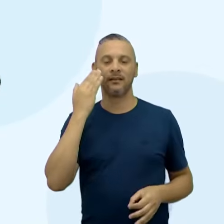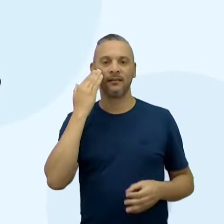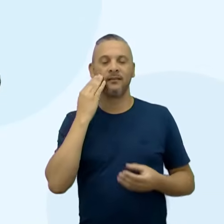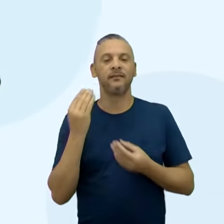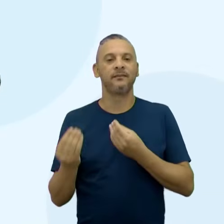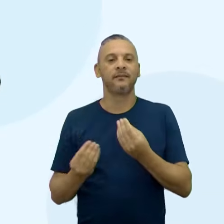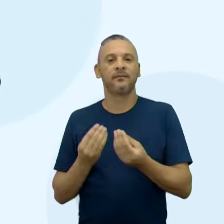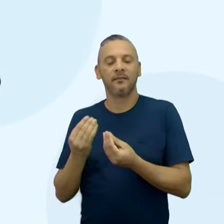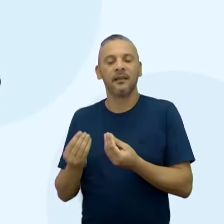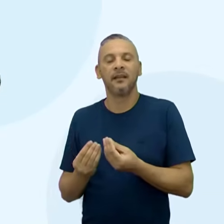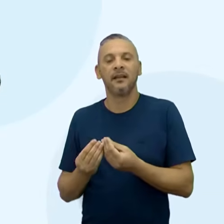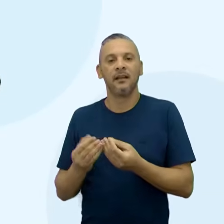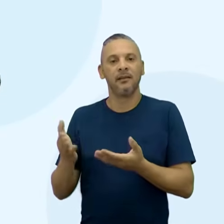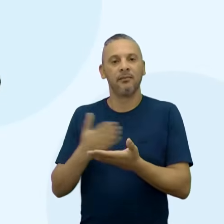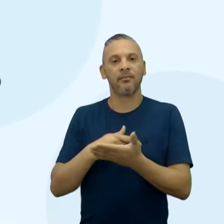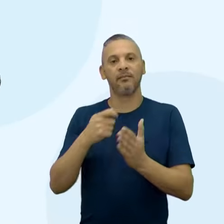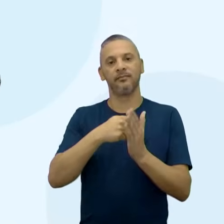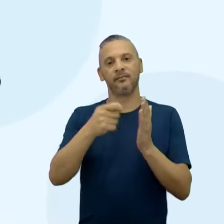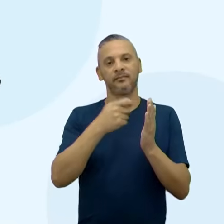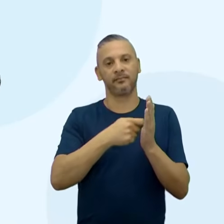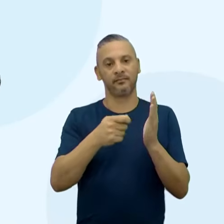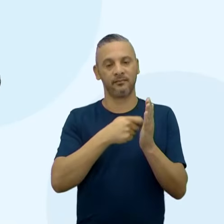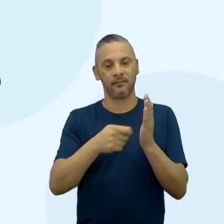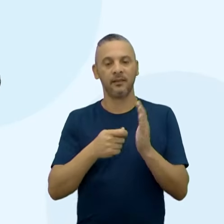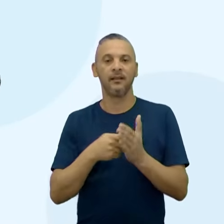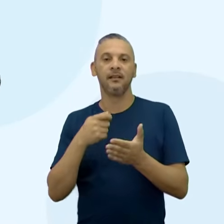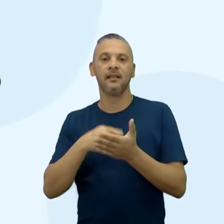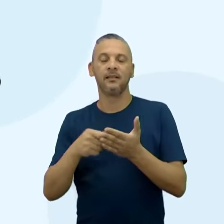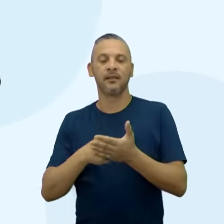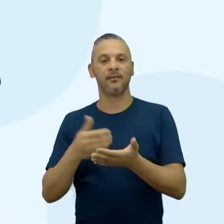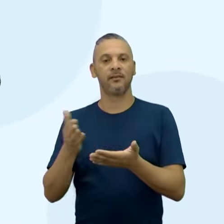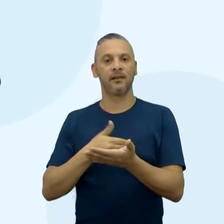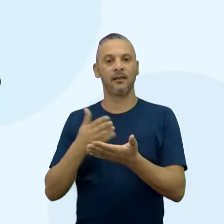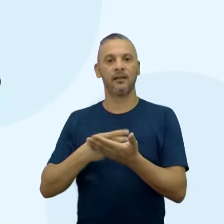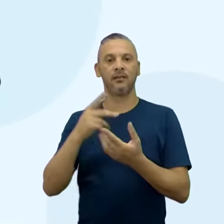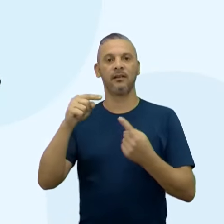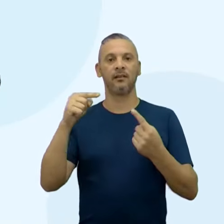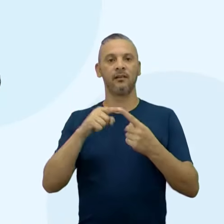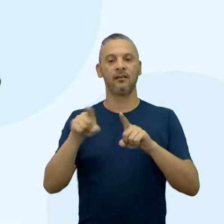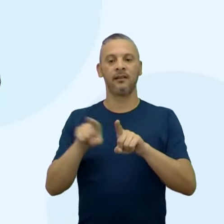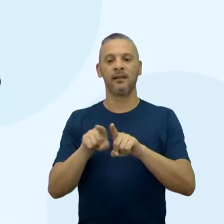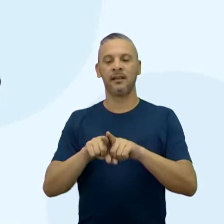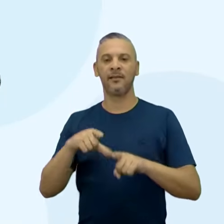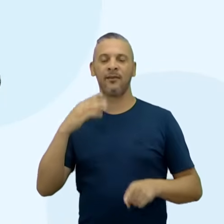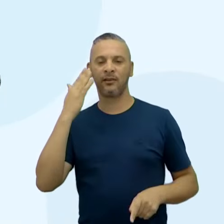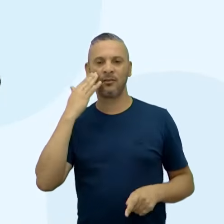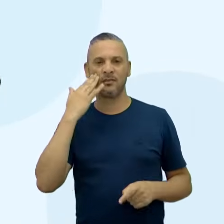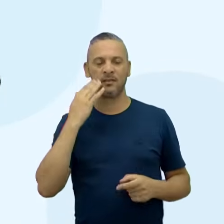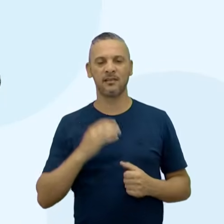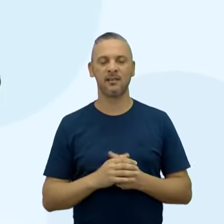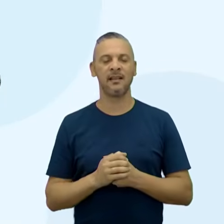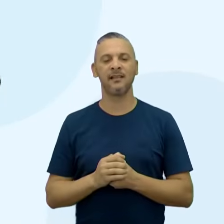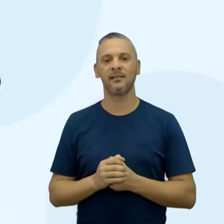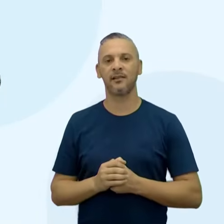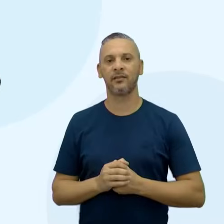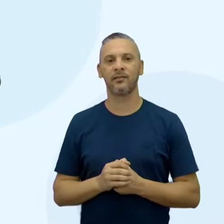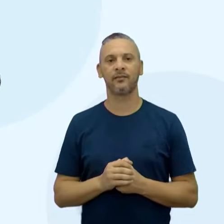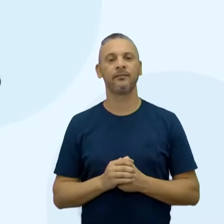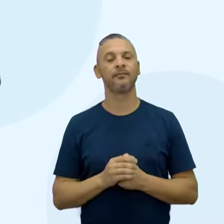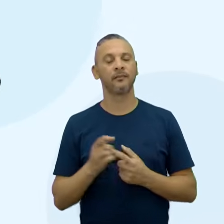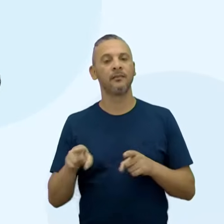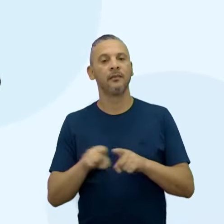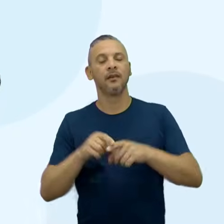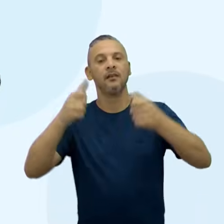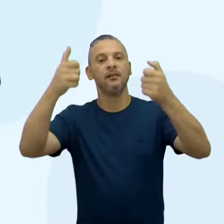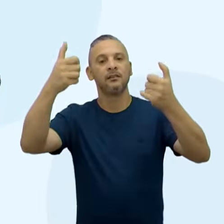no seu diário de bordo. Ele escreve isso, então, no seu caderno, né, no seu caderno ali de anotações. Então, ele